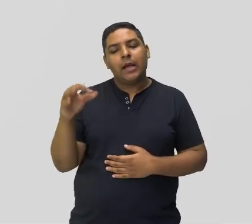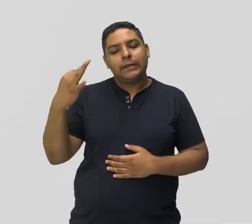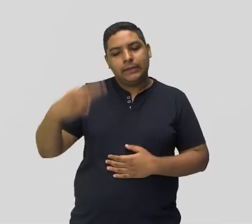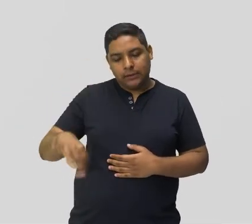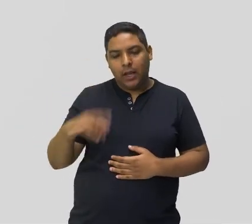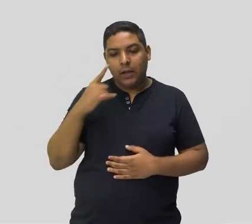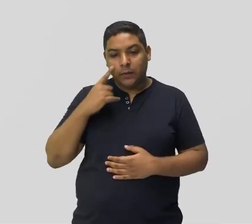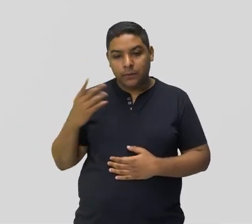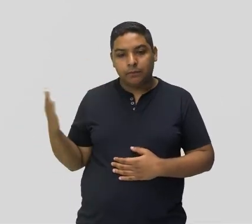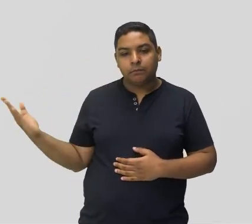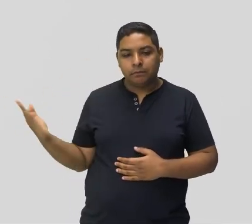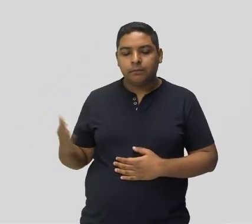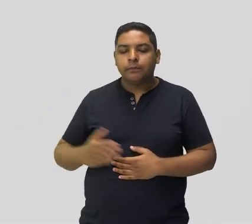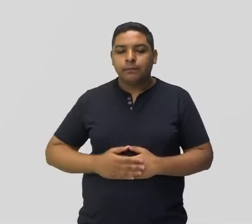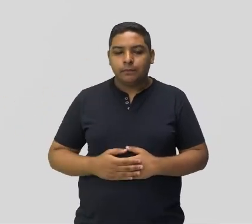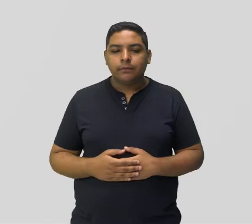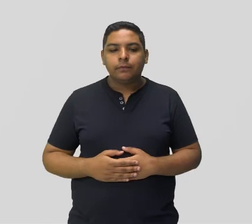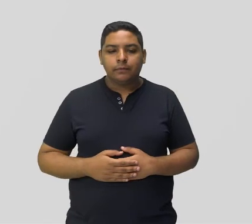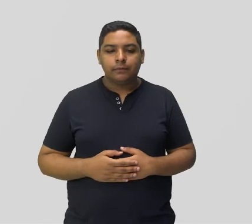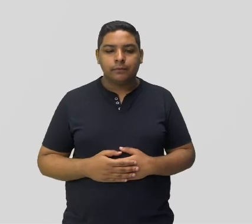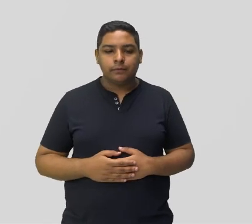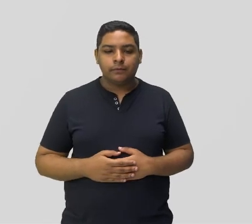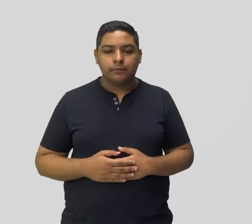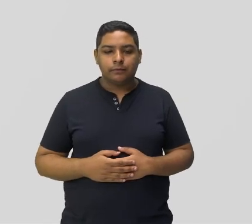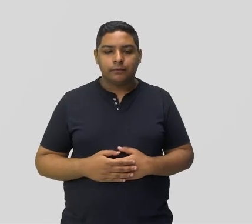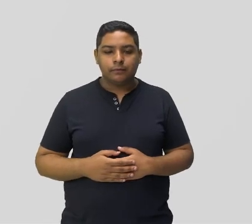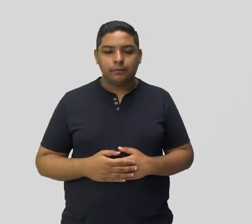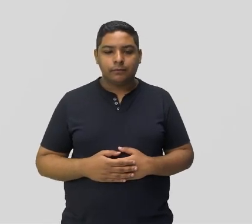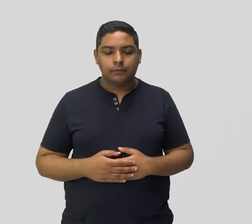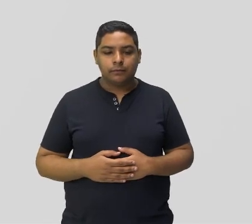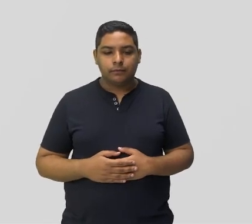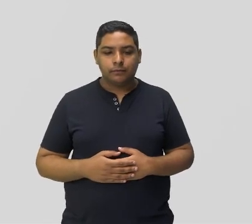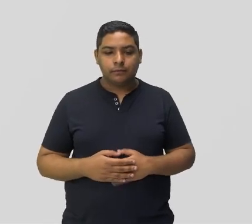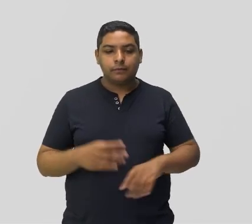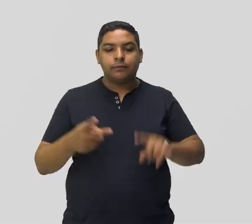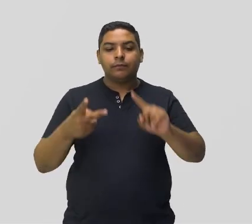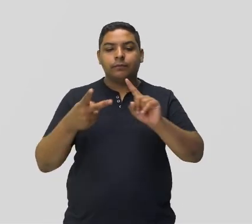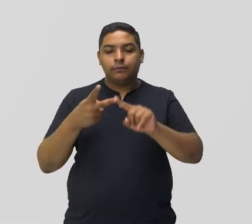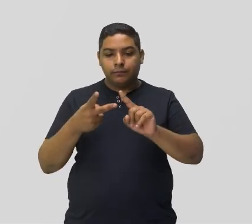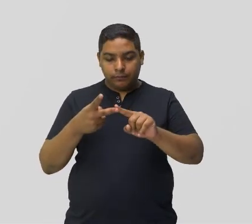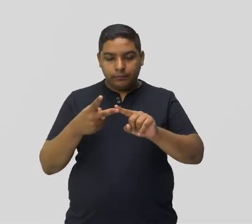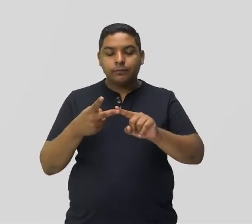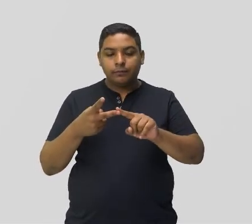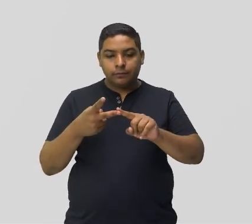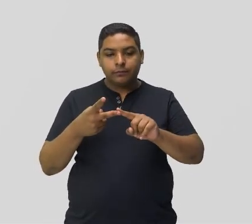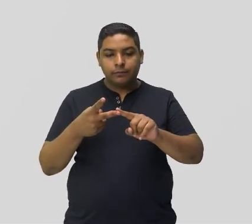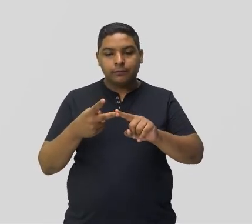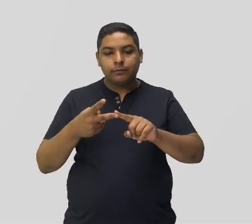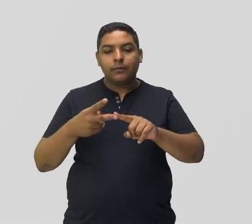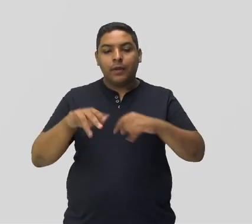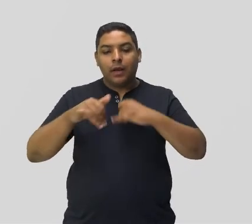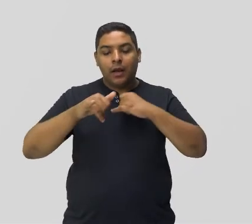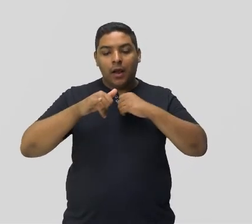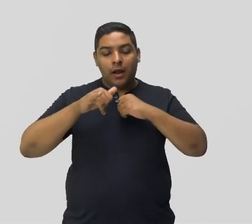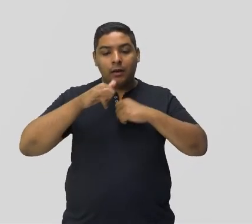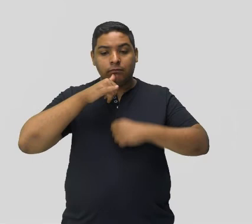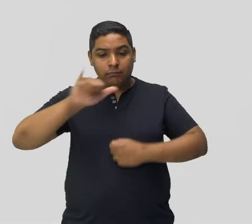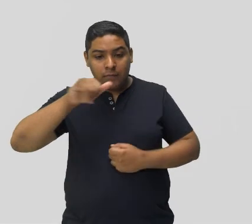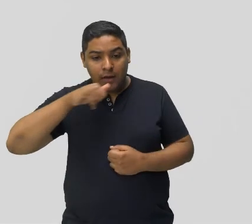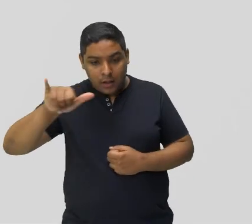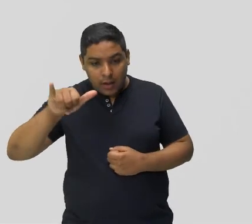das nossas afirmativas. Então, verdadeiro. Item 2 aqui, olha. A carga elétrica acumulada